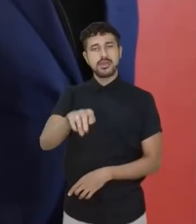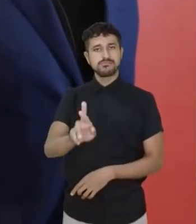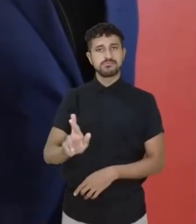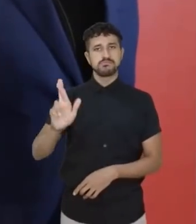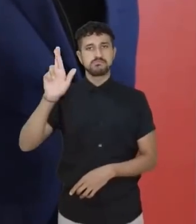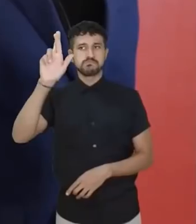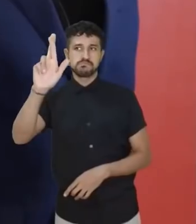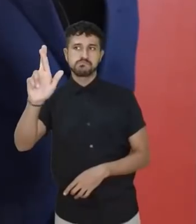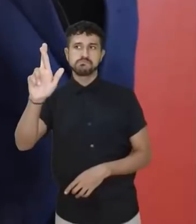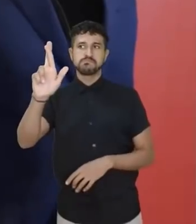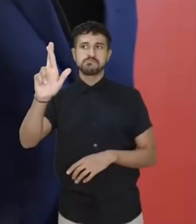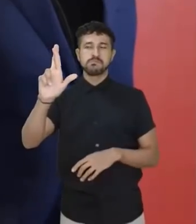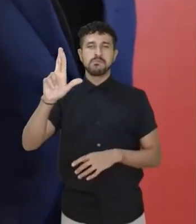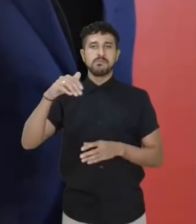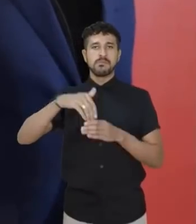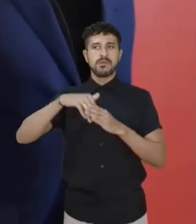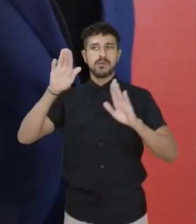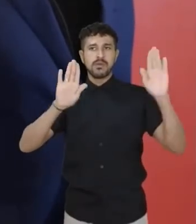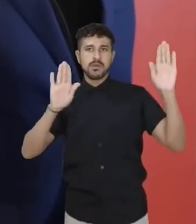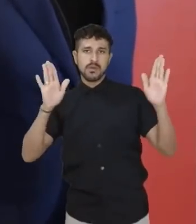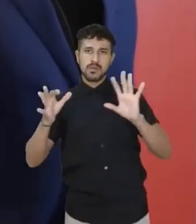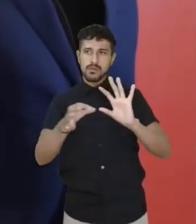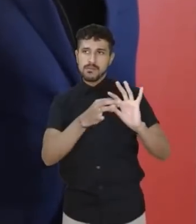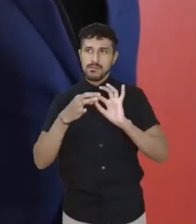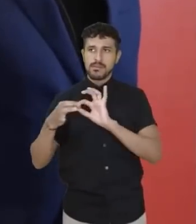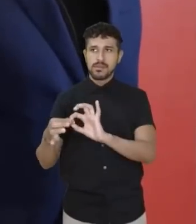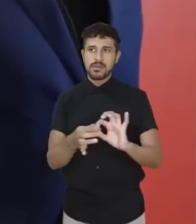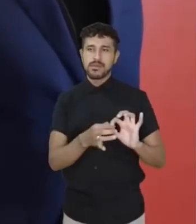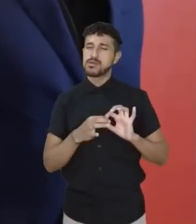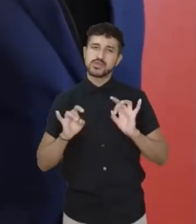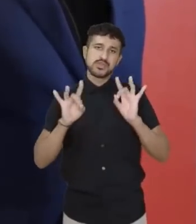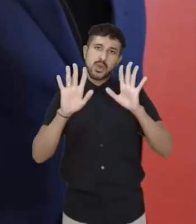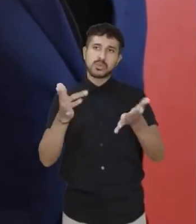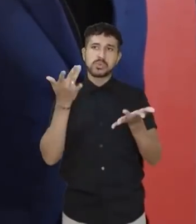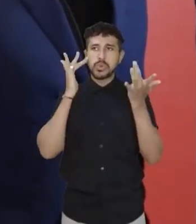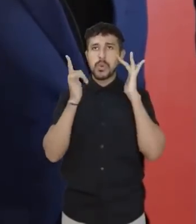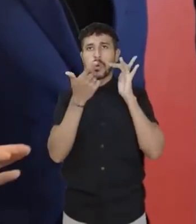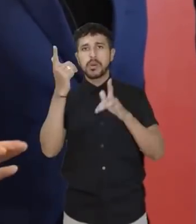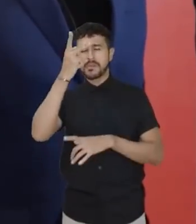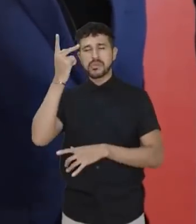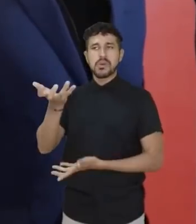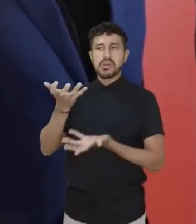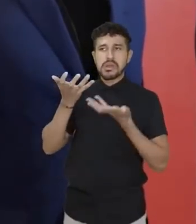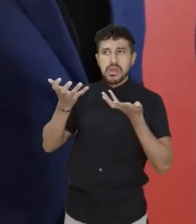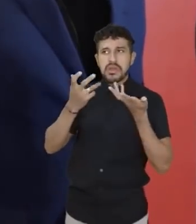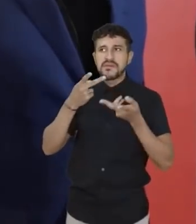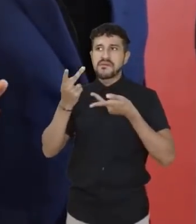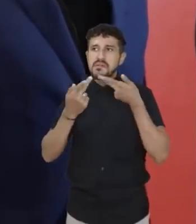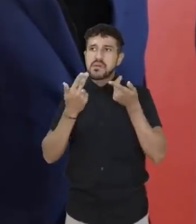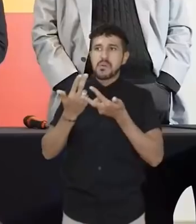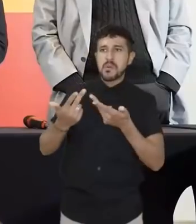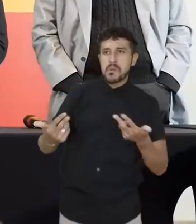da campanha pela coligação. Então, é isso. Eu não sei se tem algum companheiro que quer